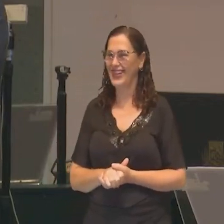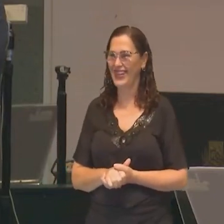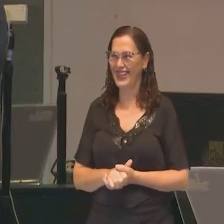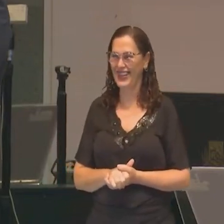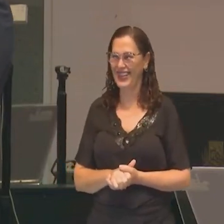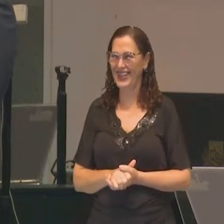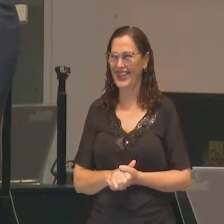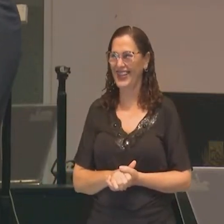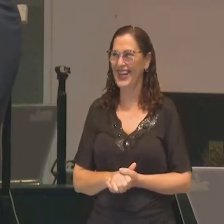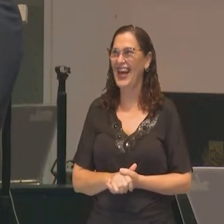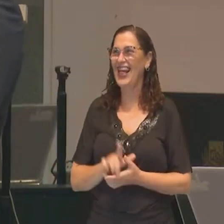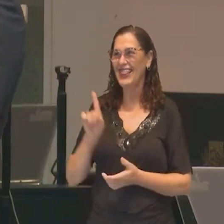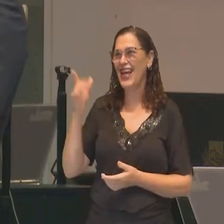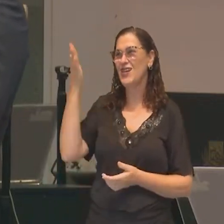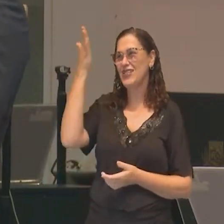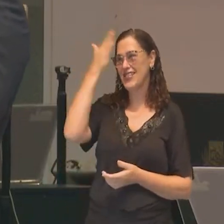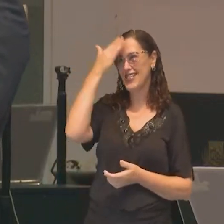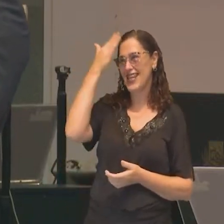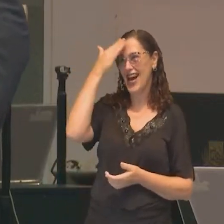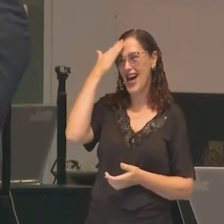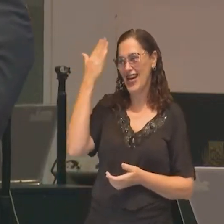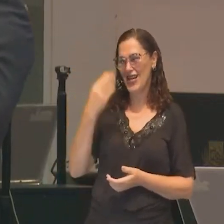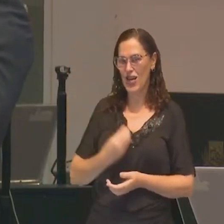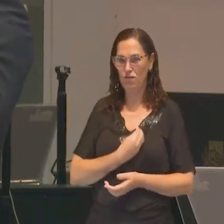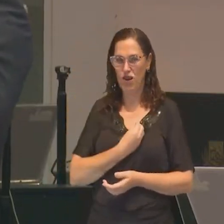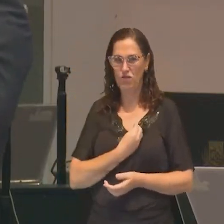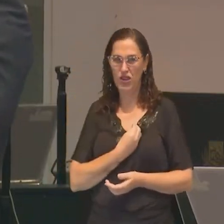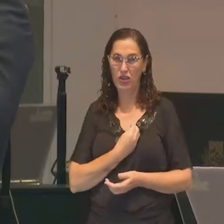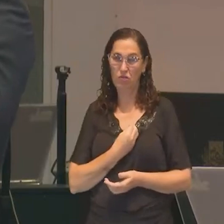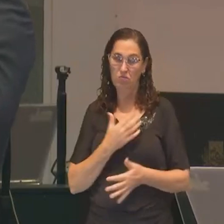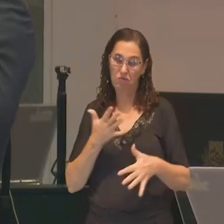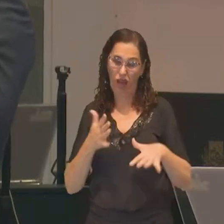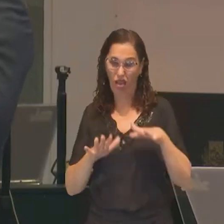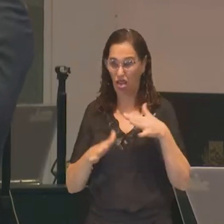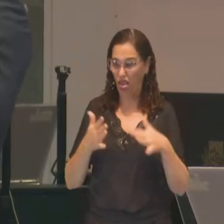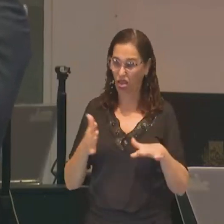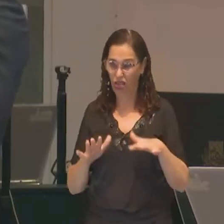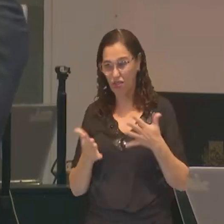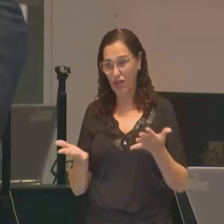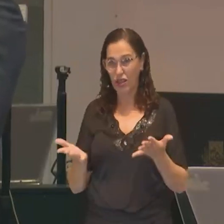E Deus sabe que uma vida medíocre